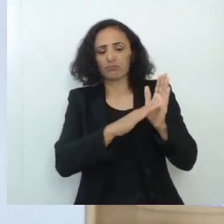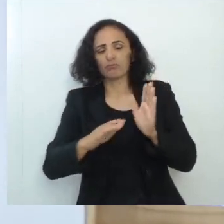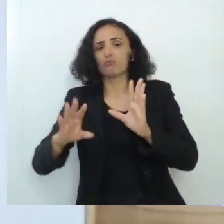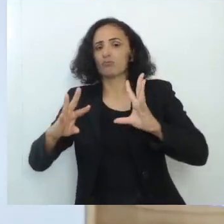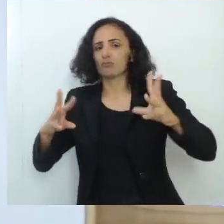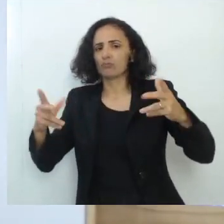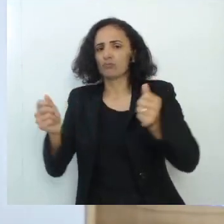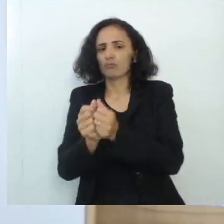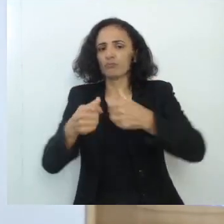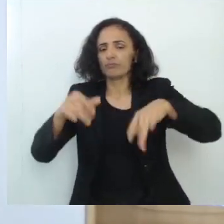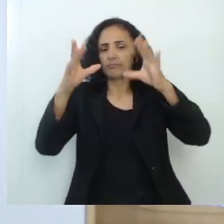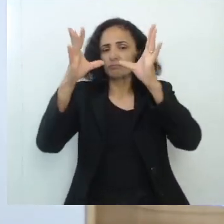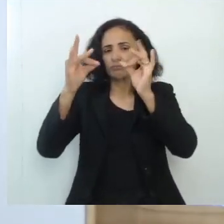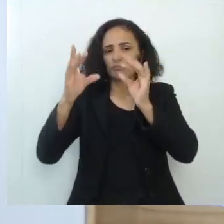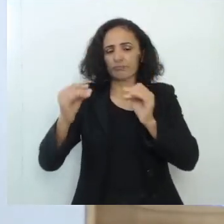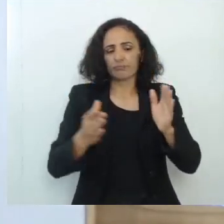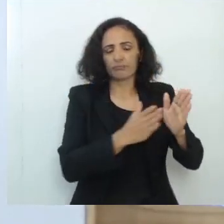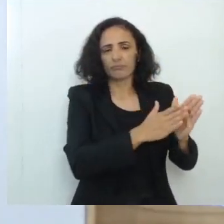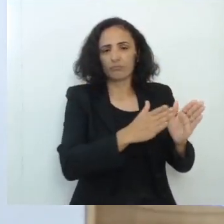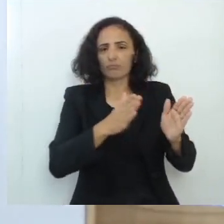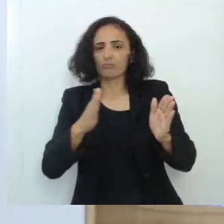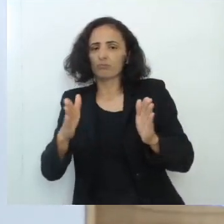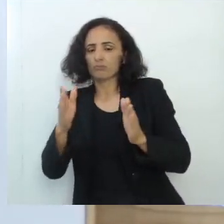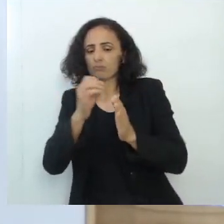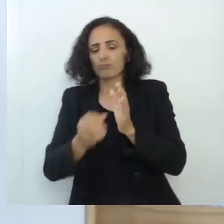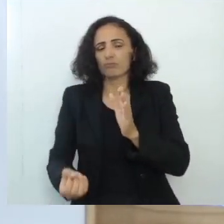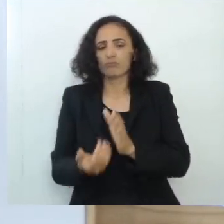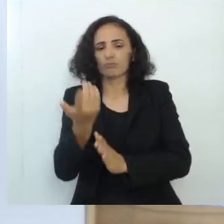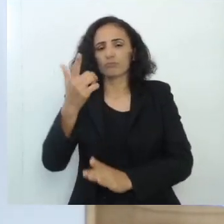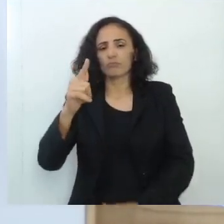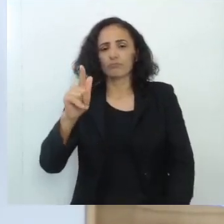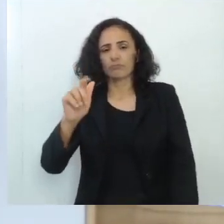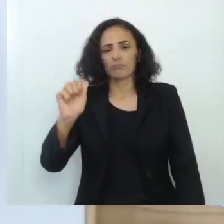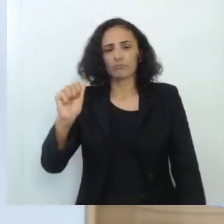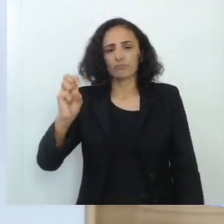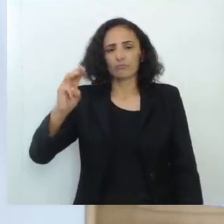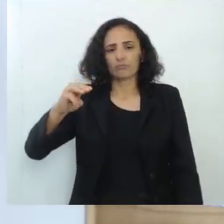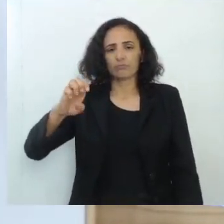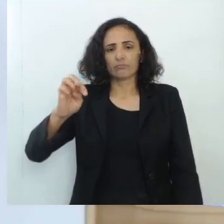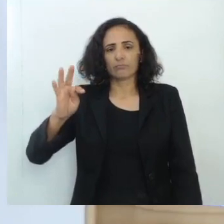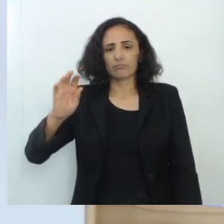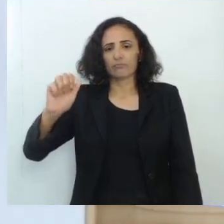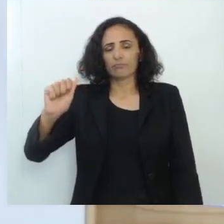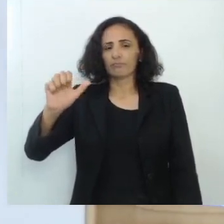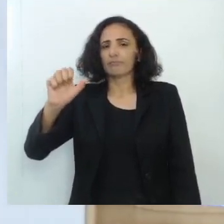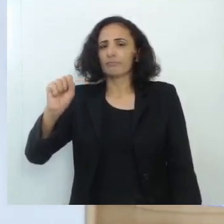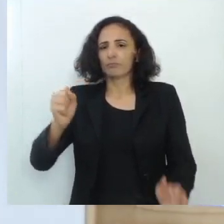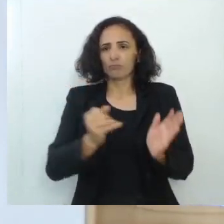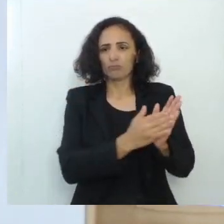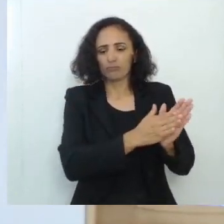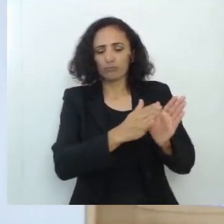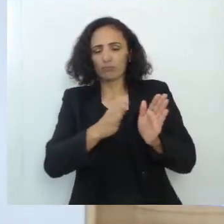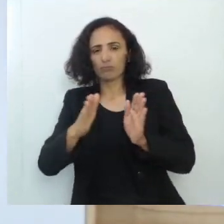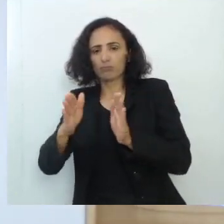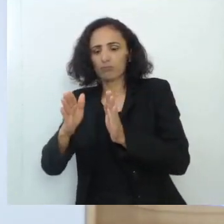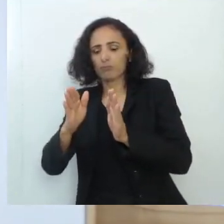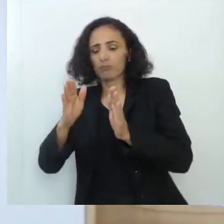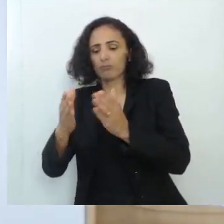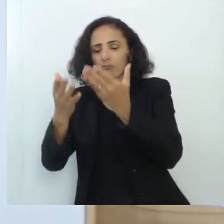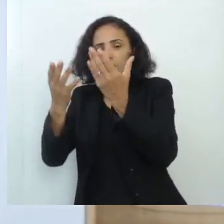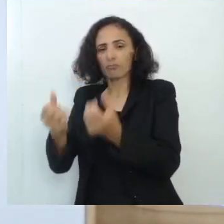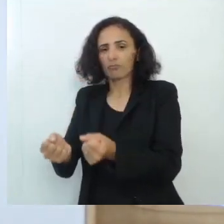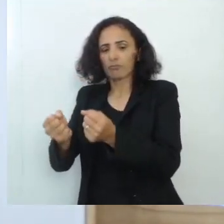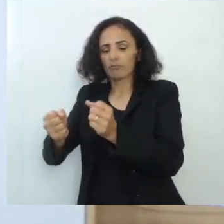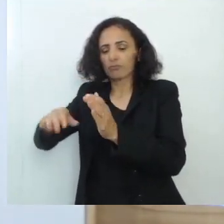gametófitos. Esses gametófitos produzem os gametas. Esses gametas, ó, eles fecundam.